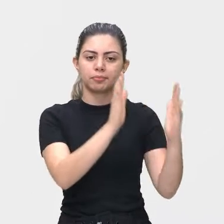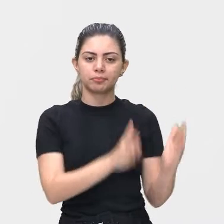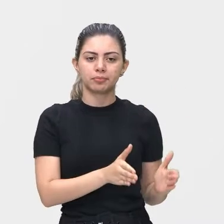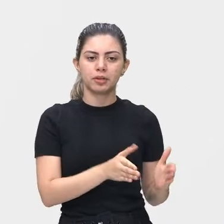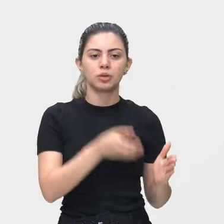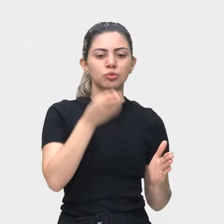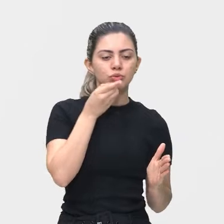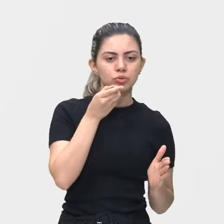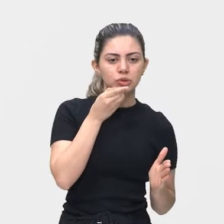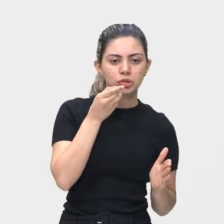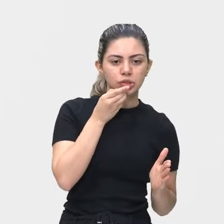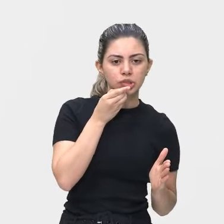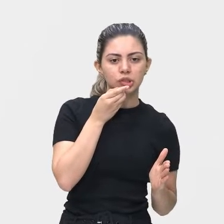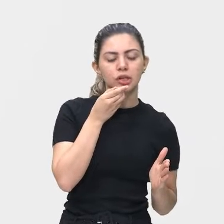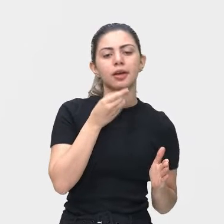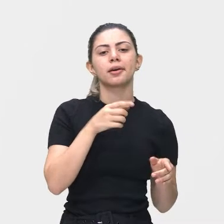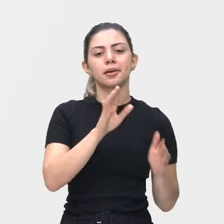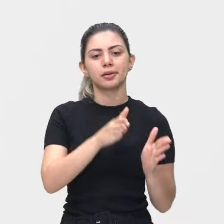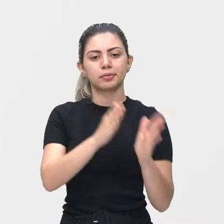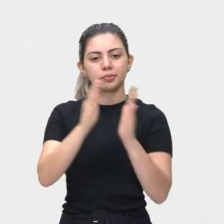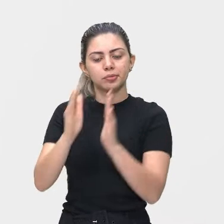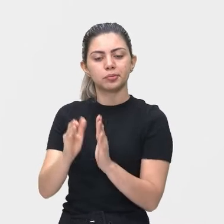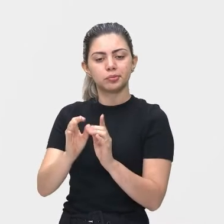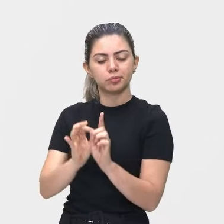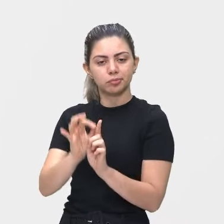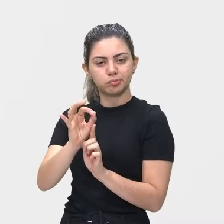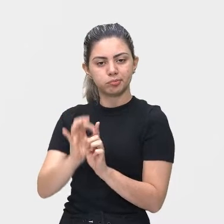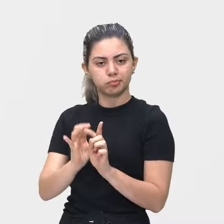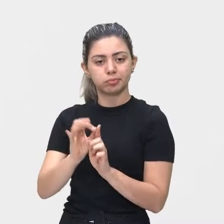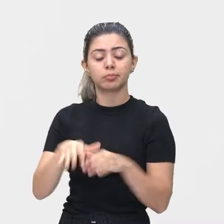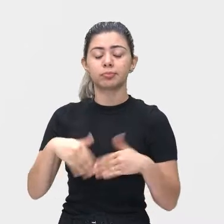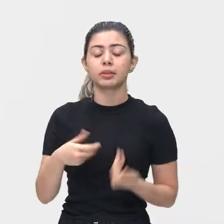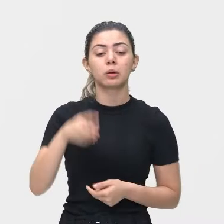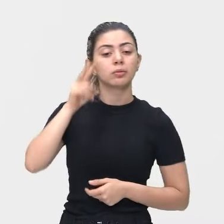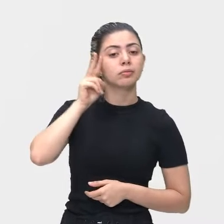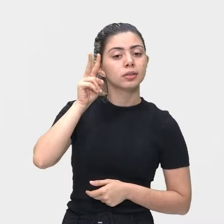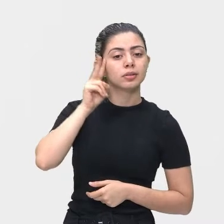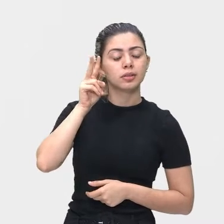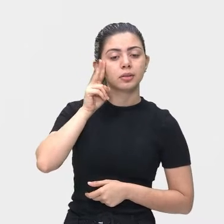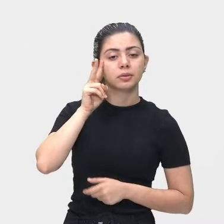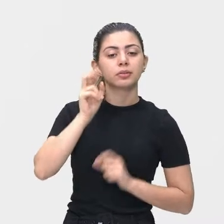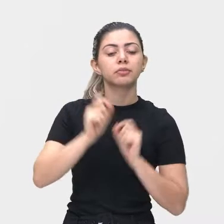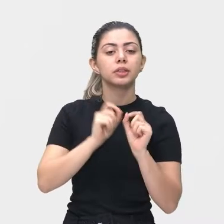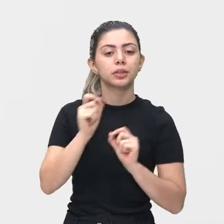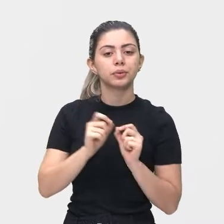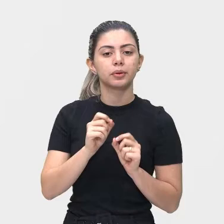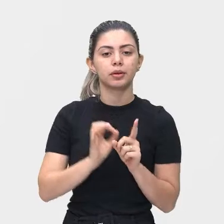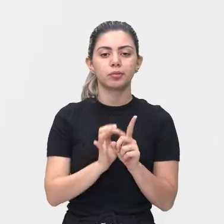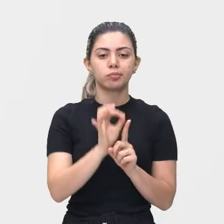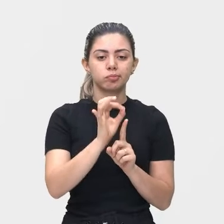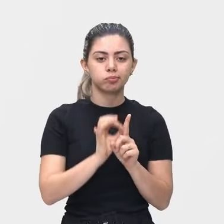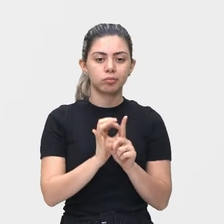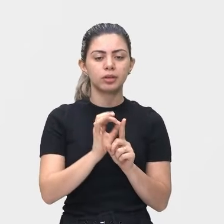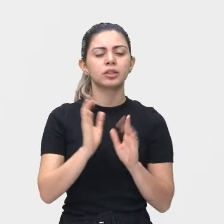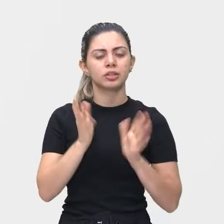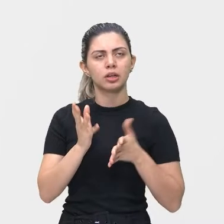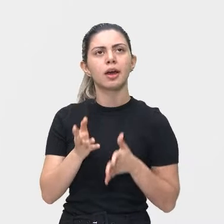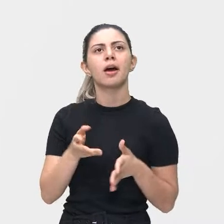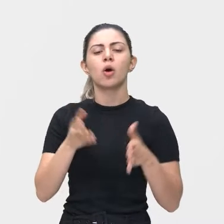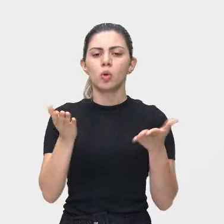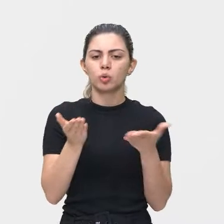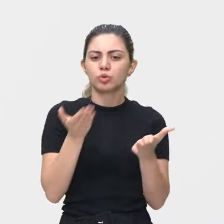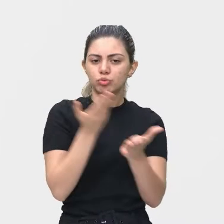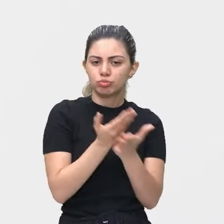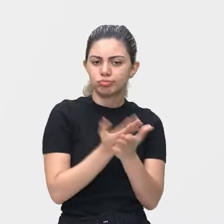dia da semana e do outro nós temos a temperatura. Na segunda-feira, o termômetro, já que nós estamos falando de